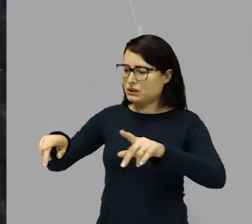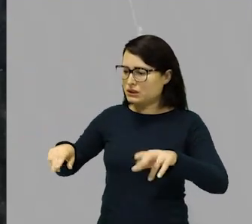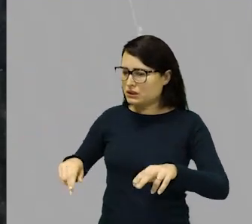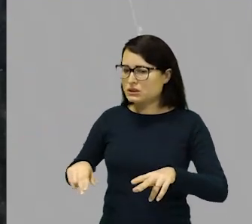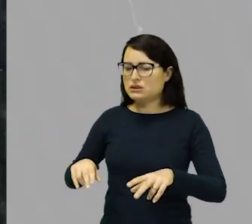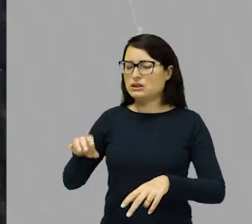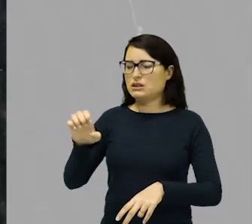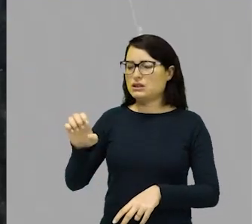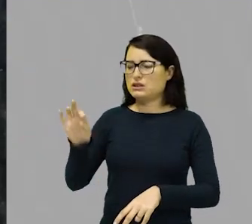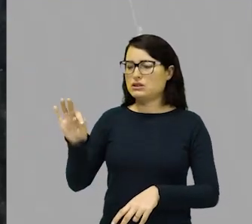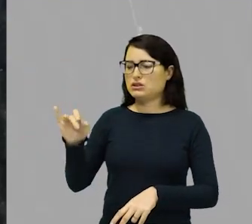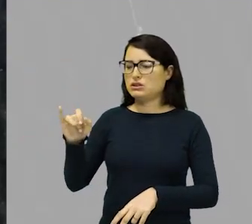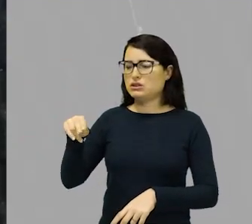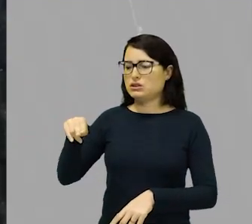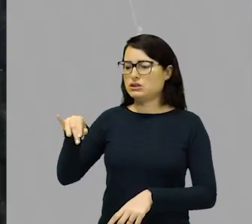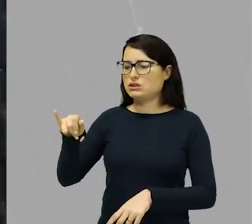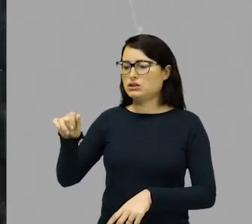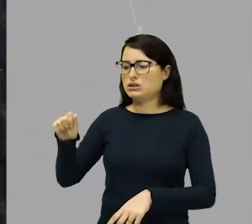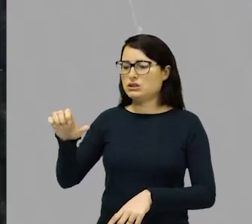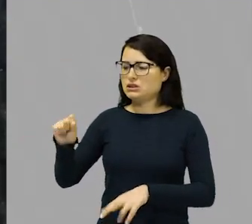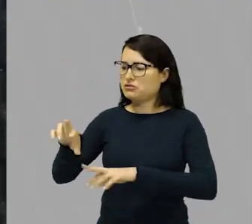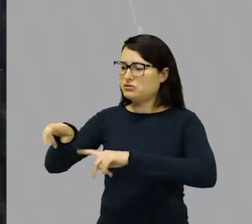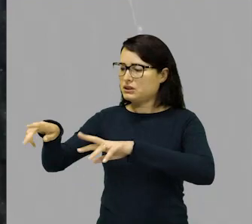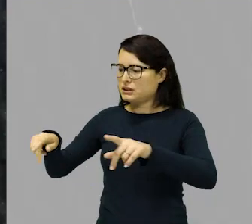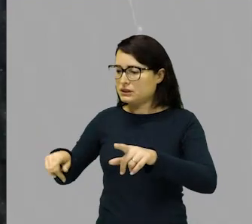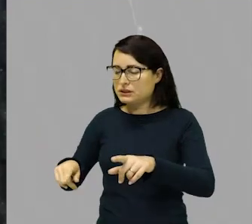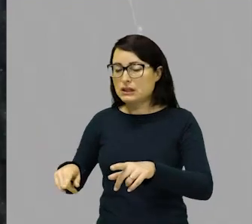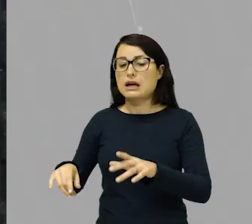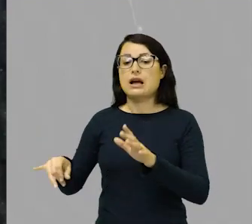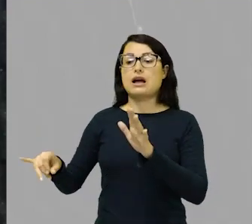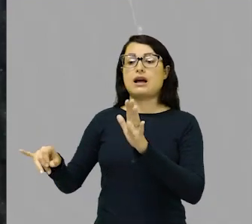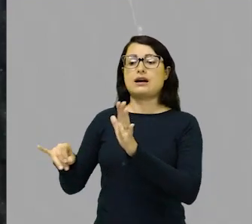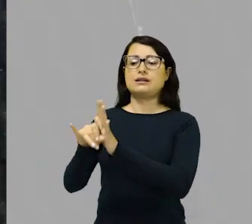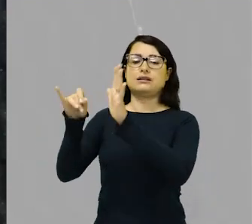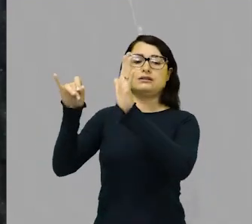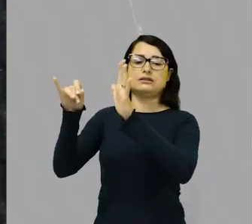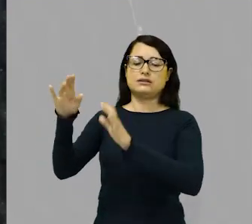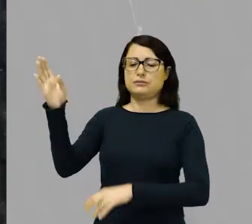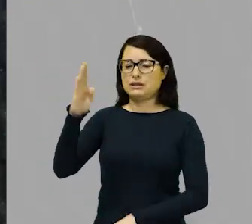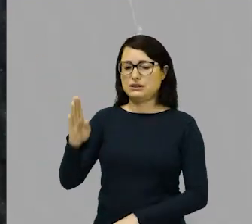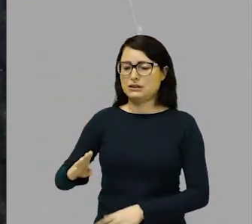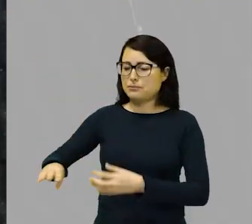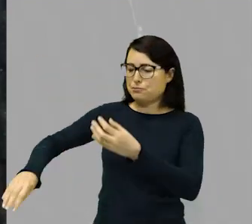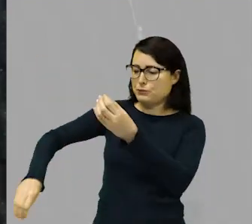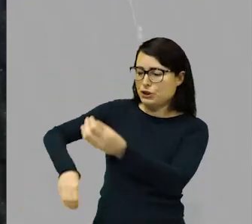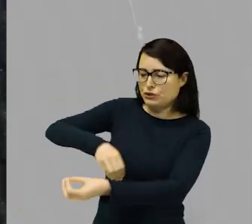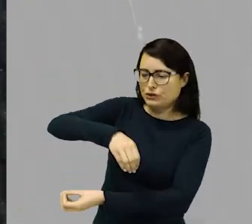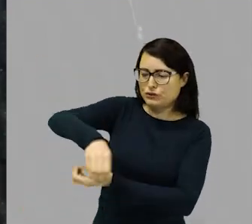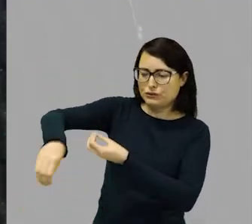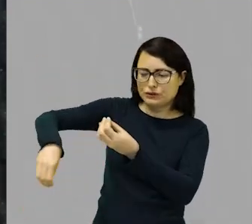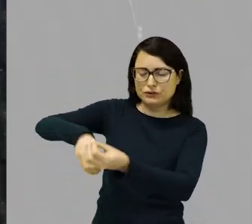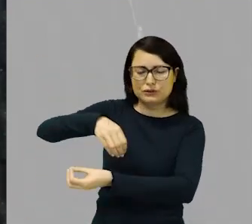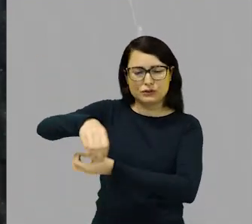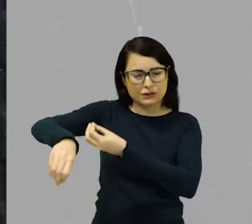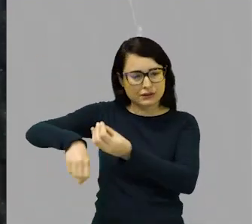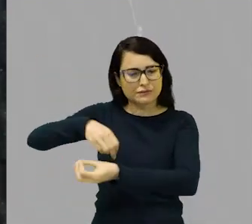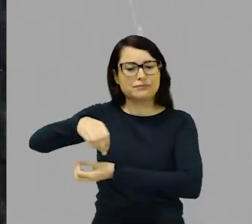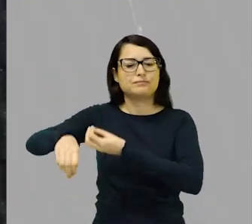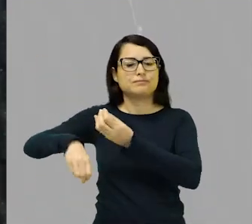etnias diferentes, foi surgindo a identidade brasileira. Por isso que a nossa identidade é tão misturada, é tão,